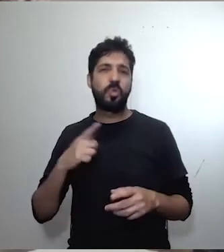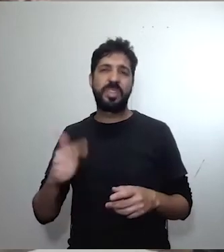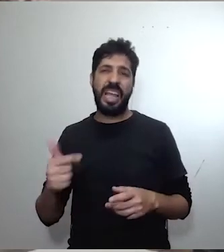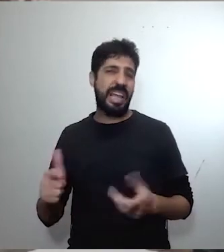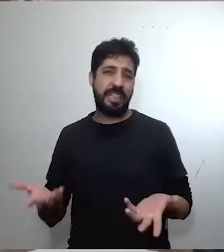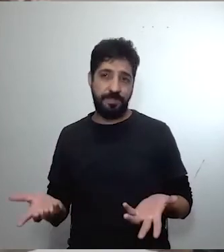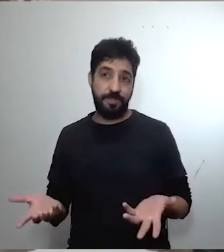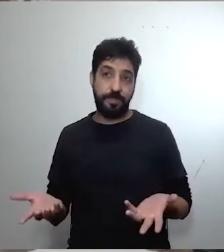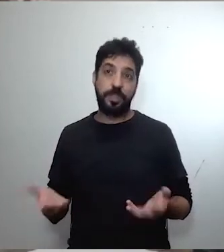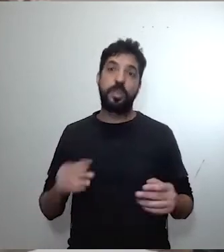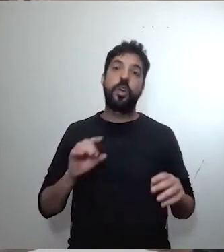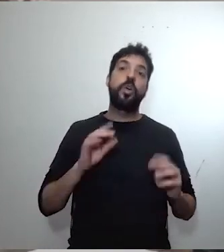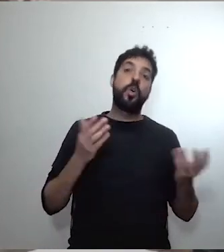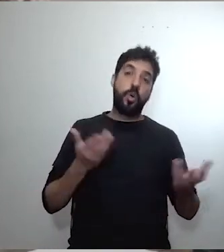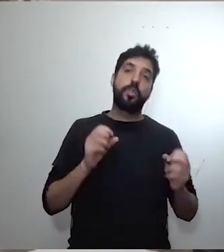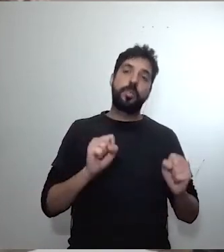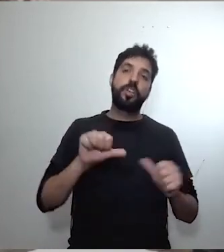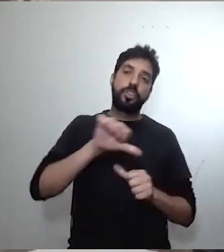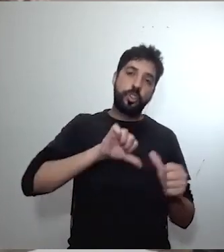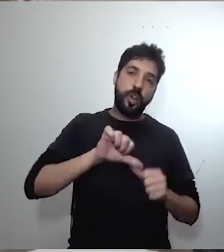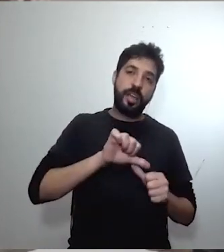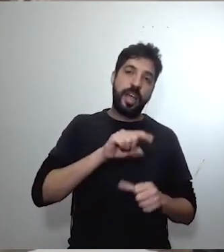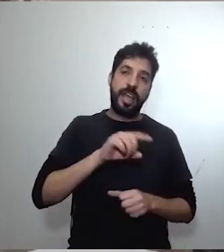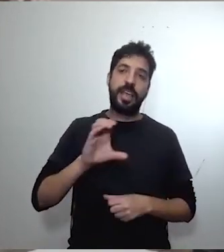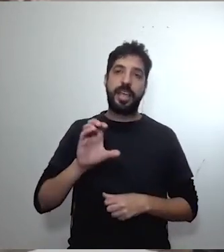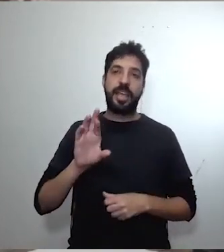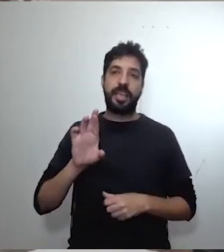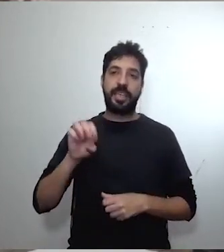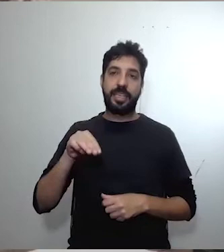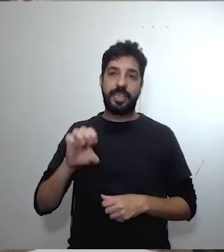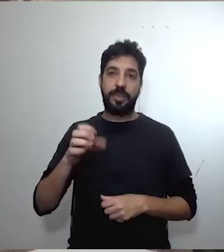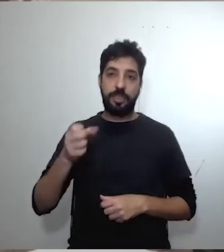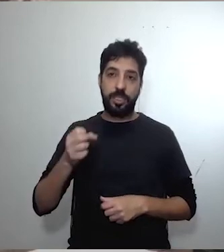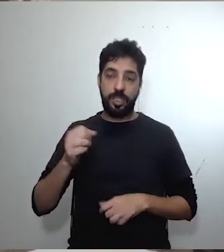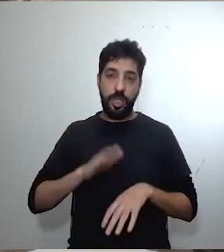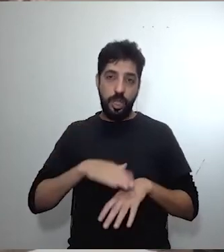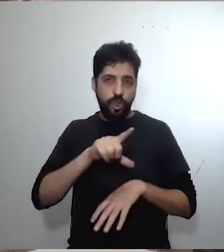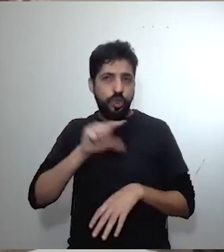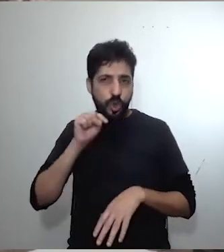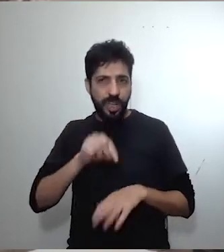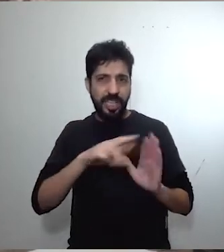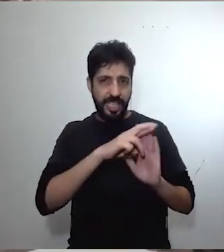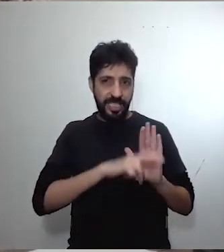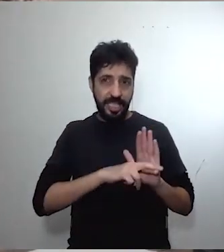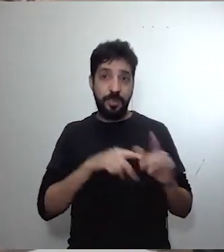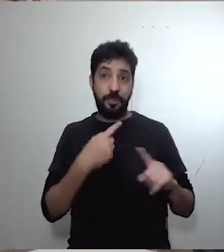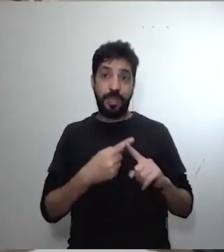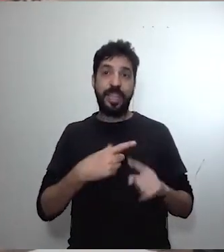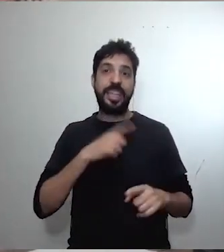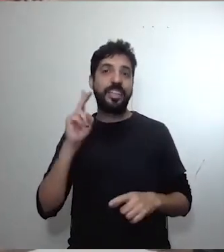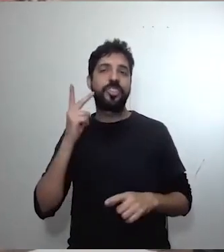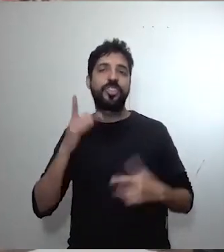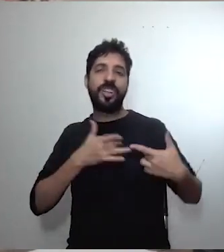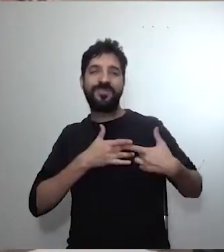nata, então a nata pode ser substituída pelo creme de leite. Eu escolhi essa receita porque, além de ter essa